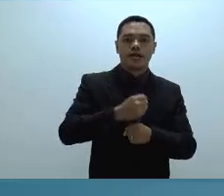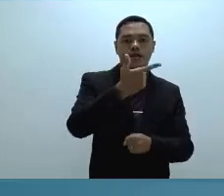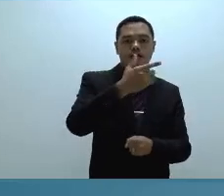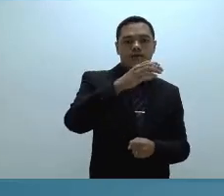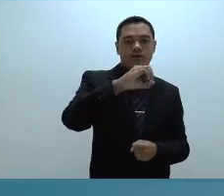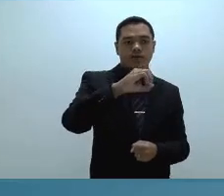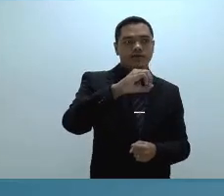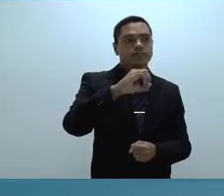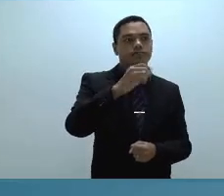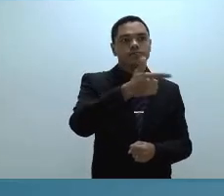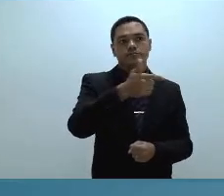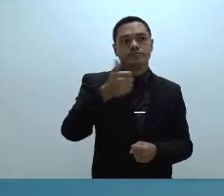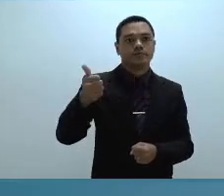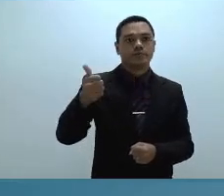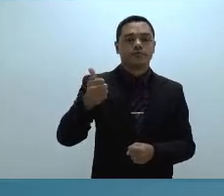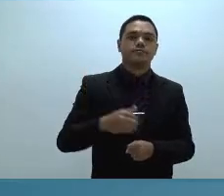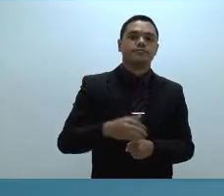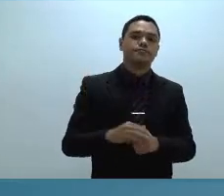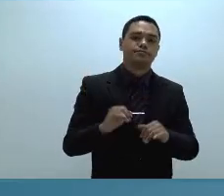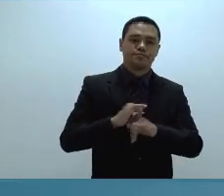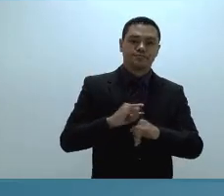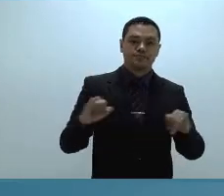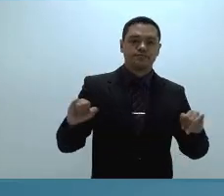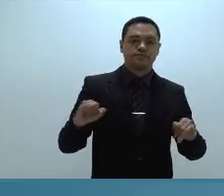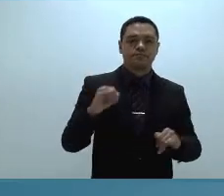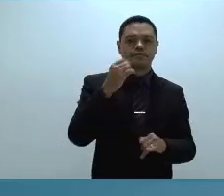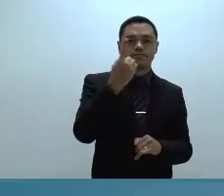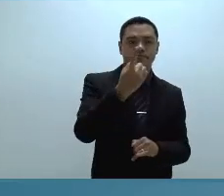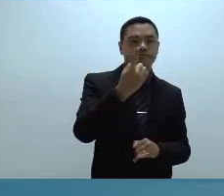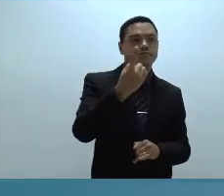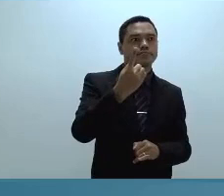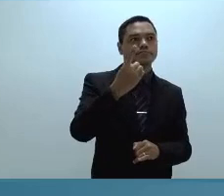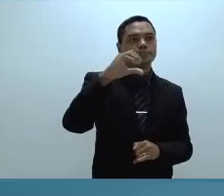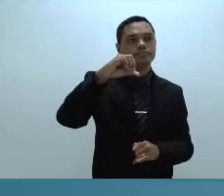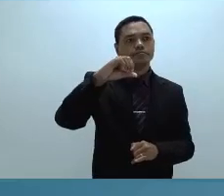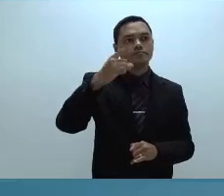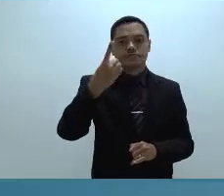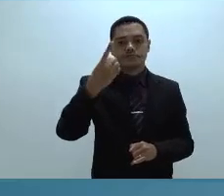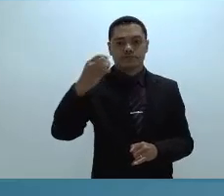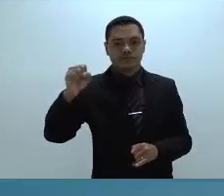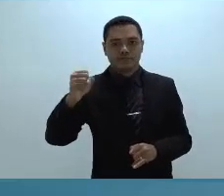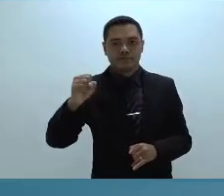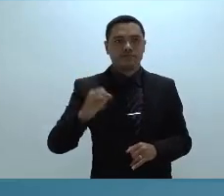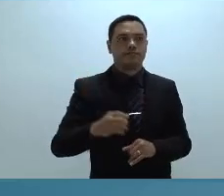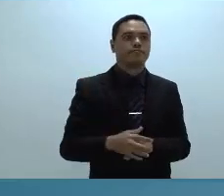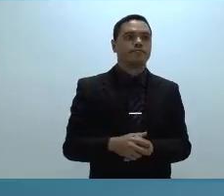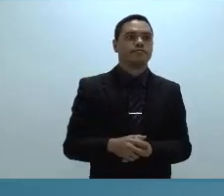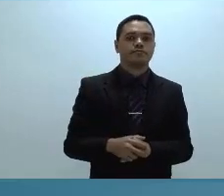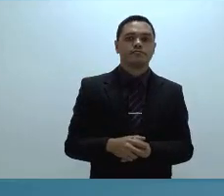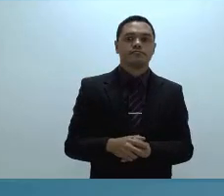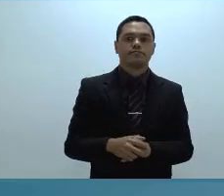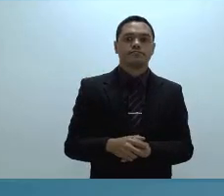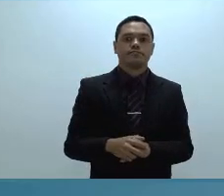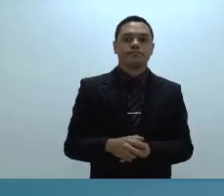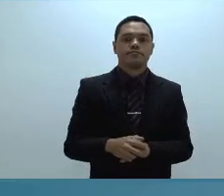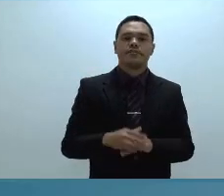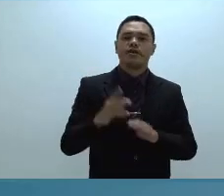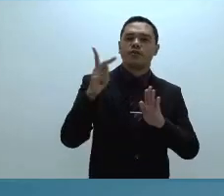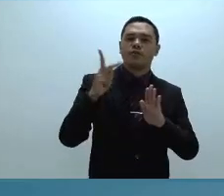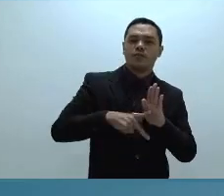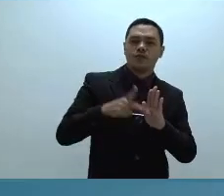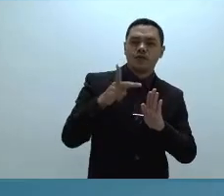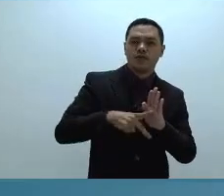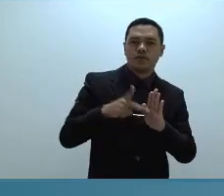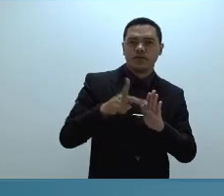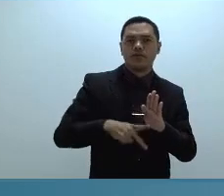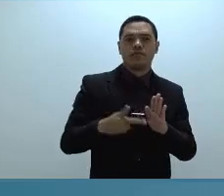informativo 718, que abordava justamente de uma demanda indenizatória proposta por seguradora em